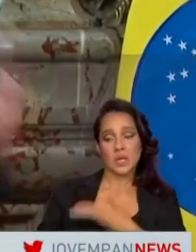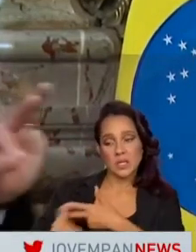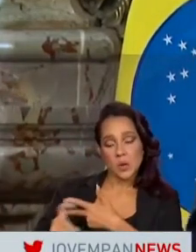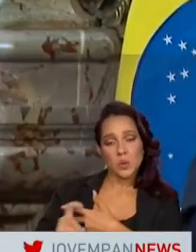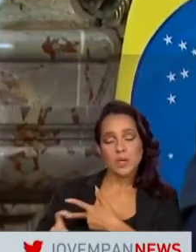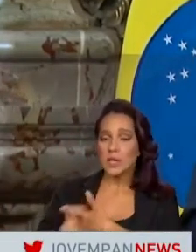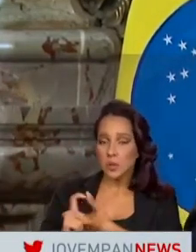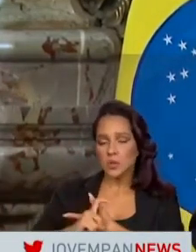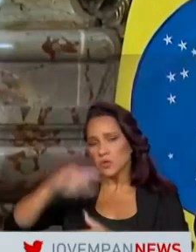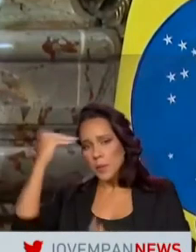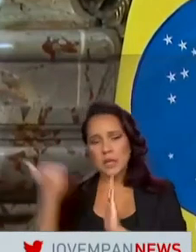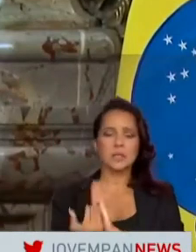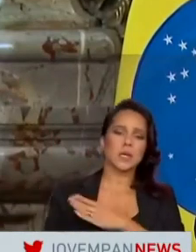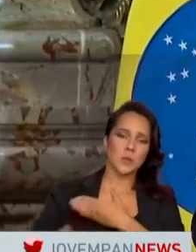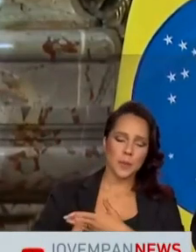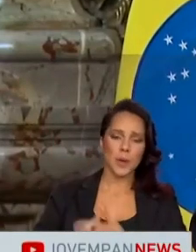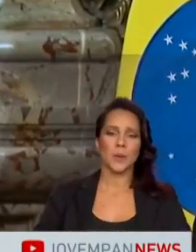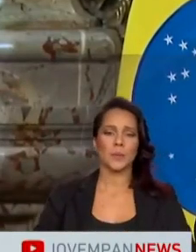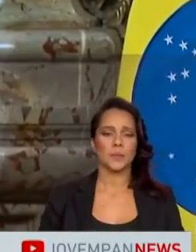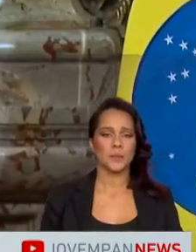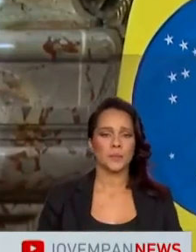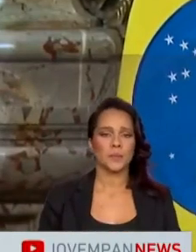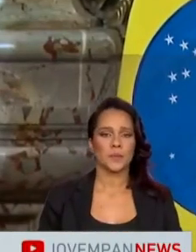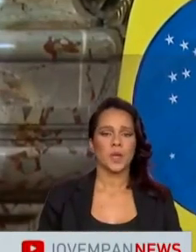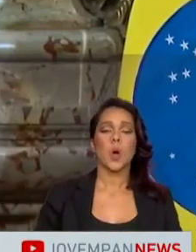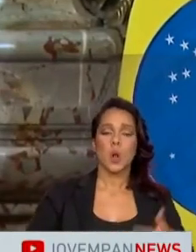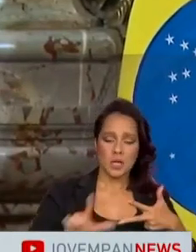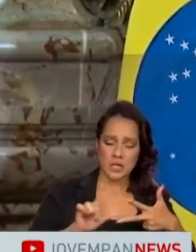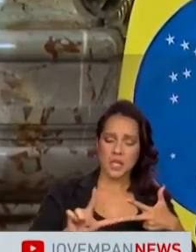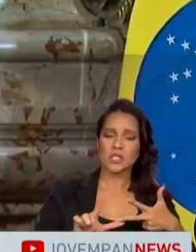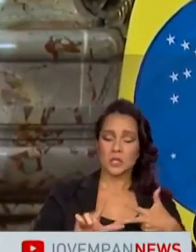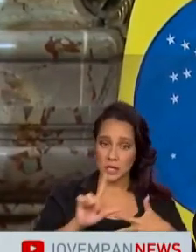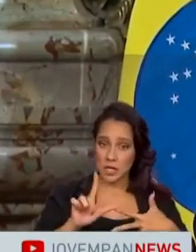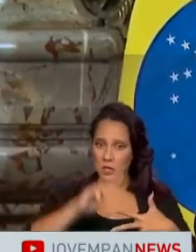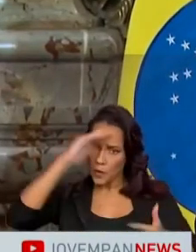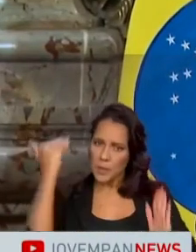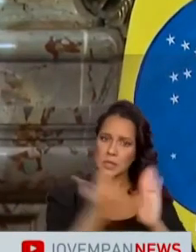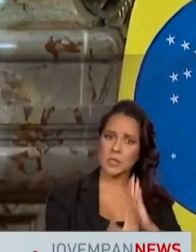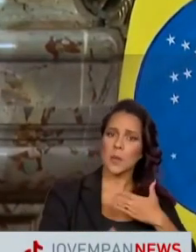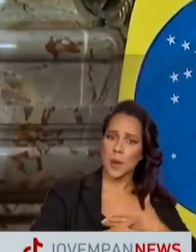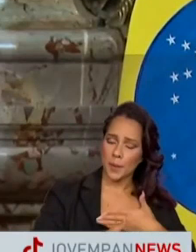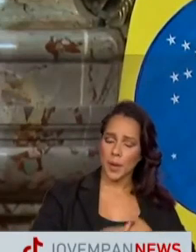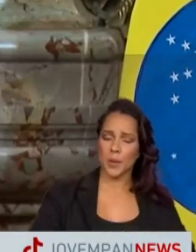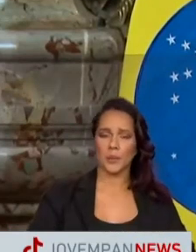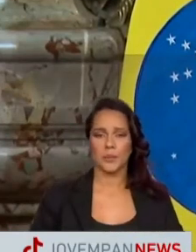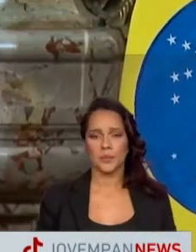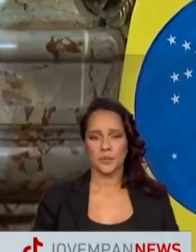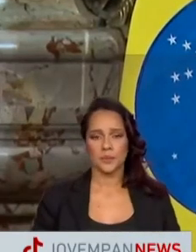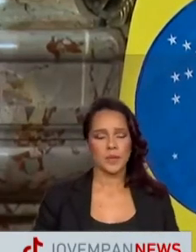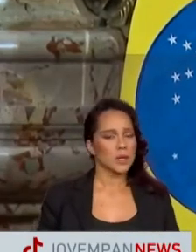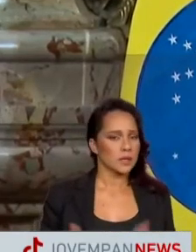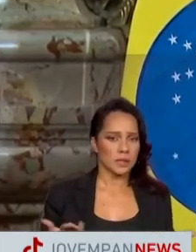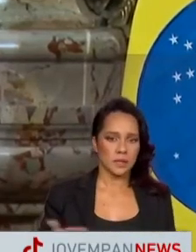vai cumprir com seu papel. Todos cumprirão seu papel. O Poder Legislativo vai cumprir com seu papel. O Poder Legislativo cumprirá seu papel. E